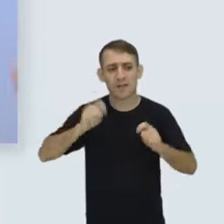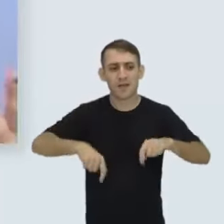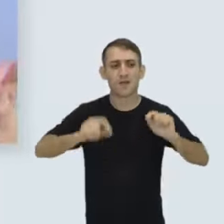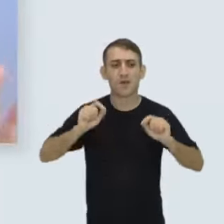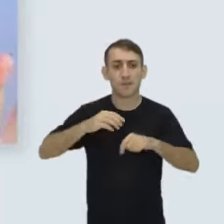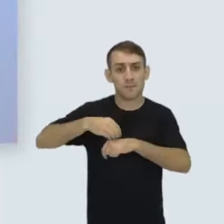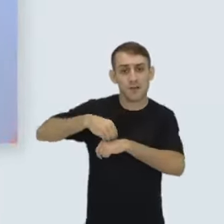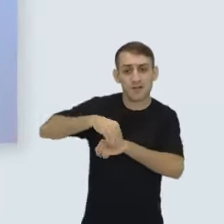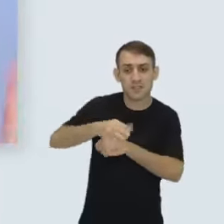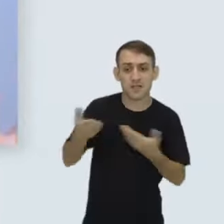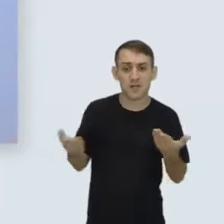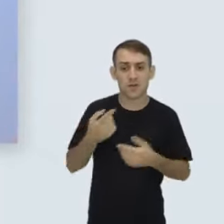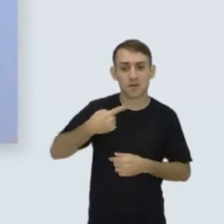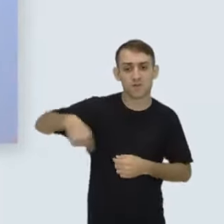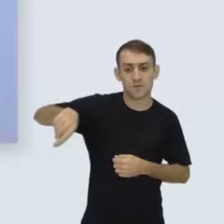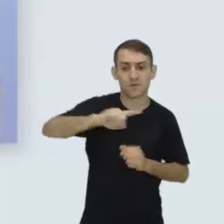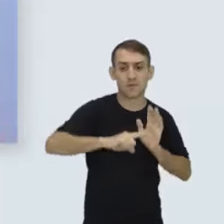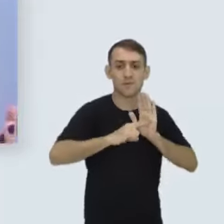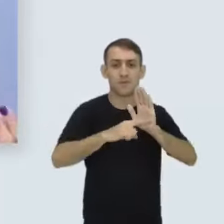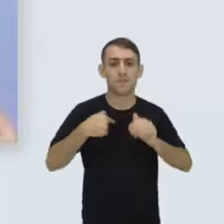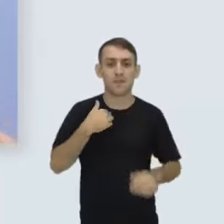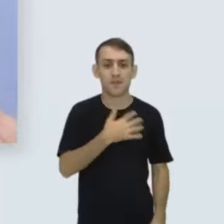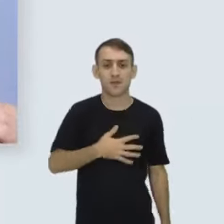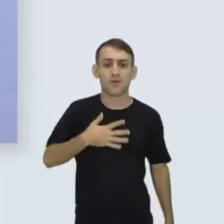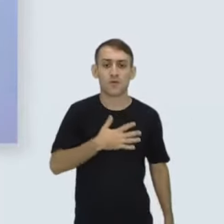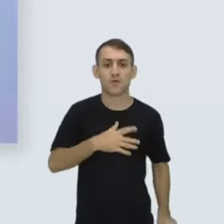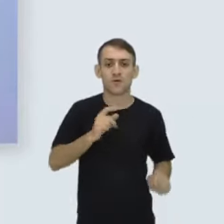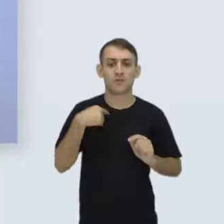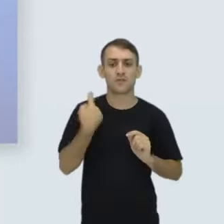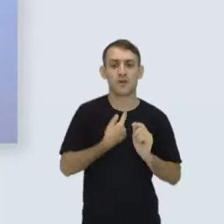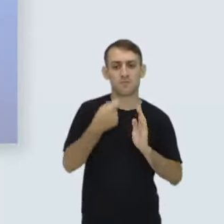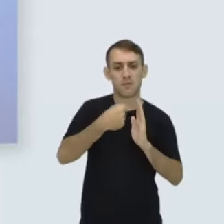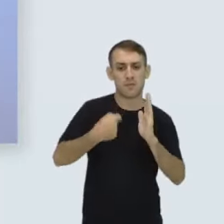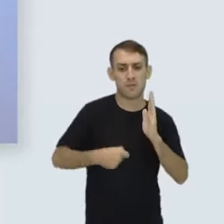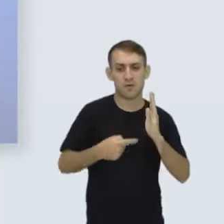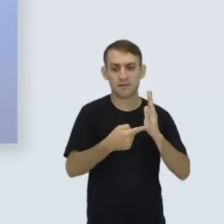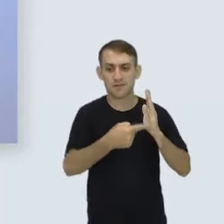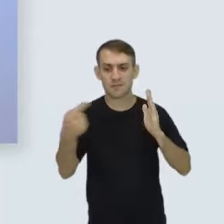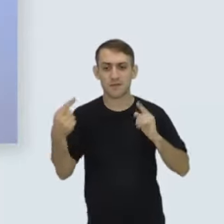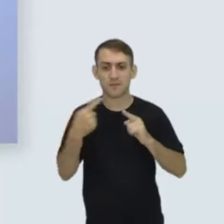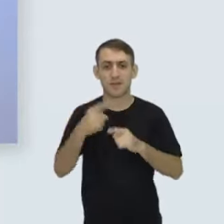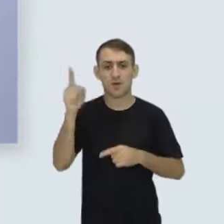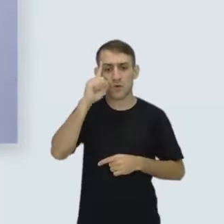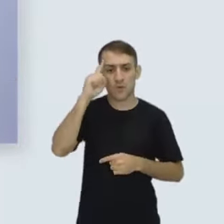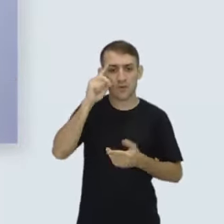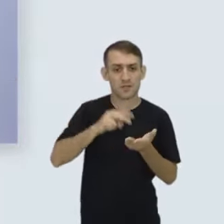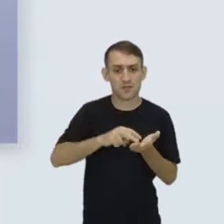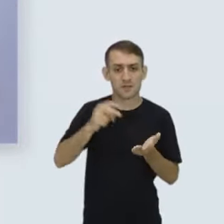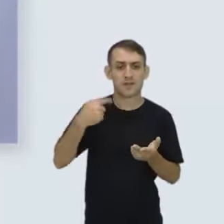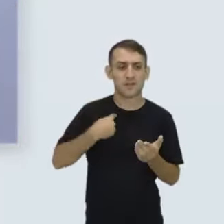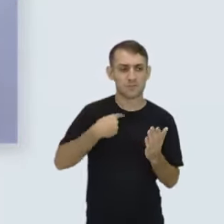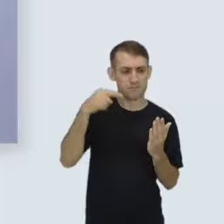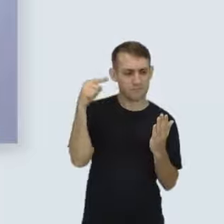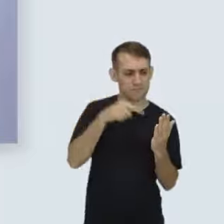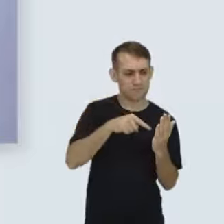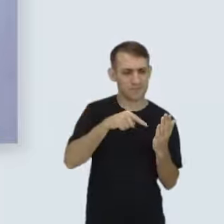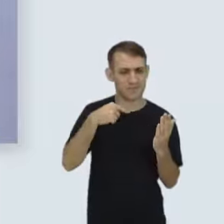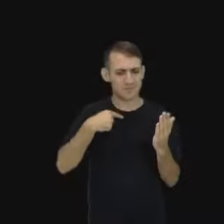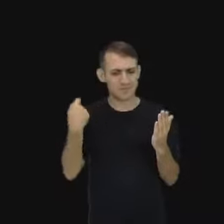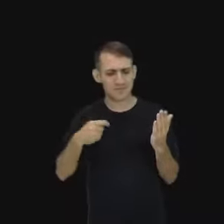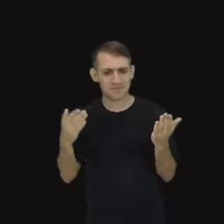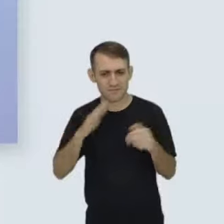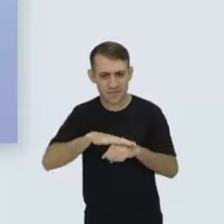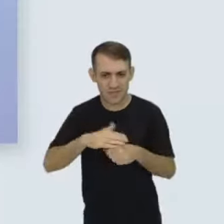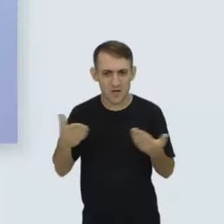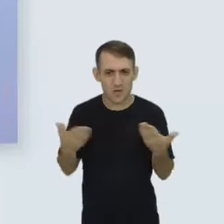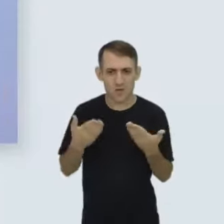uma dica, assim, que eu vou passar pra vocês, que eu gosto muito, é de anotar as pendências da semana. Porque todos os dias de manhã eu dou uma arada naquelas pendências e aí eu vou vendo o eu preciso fazer